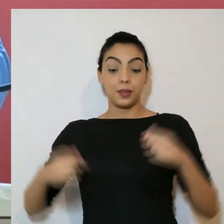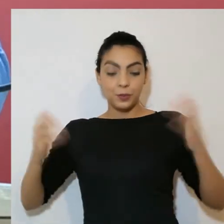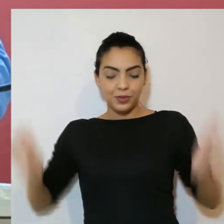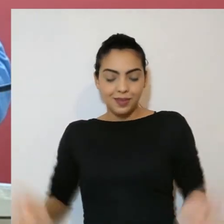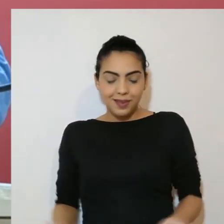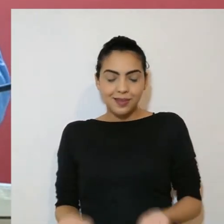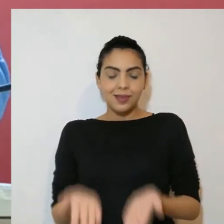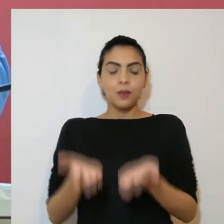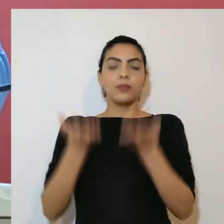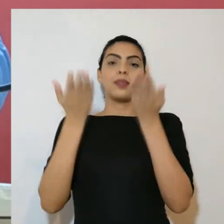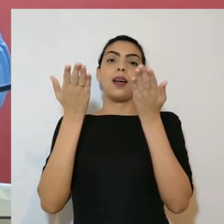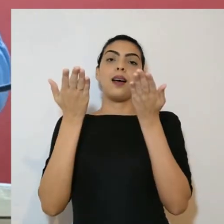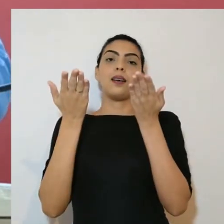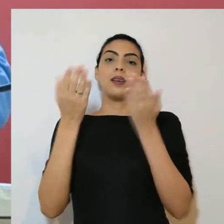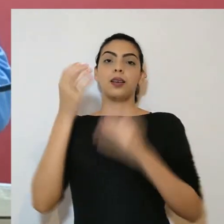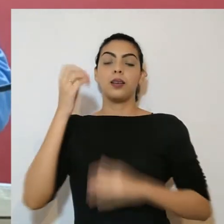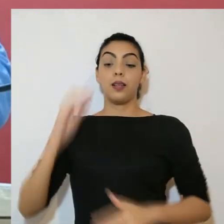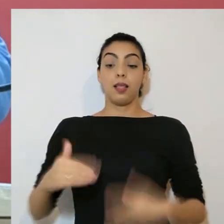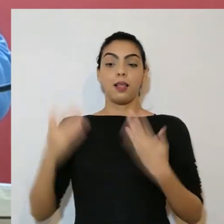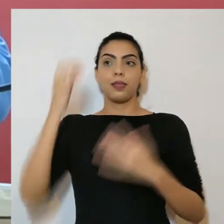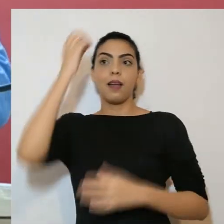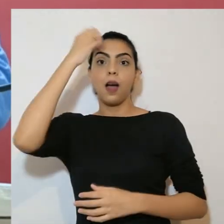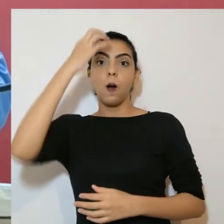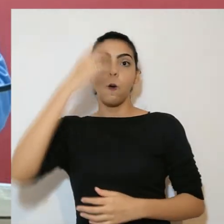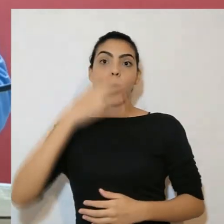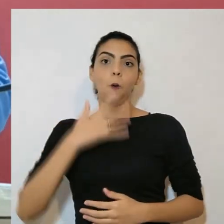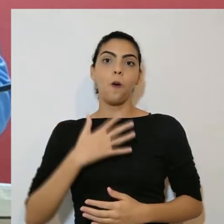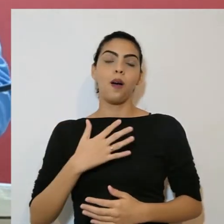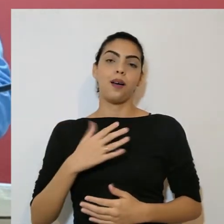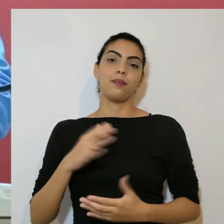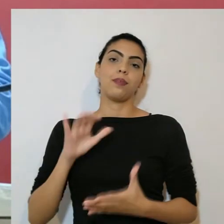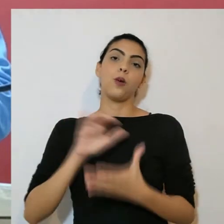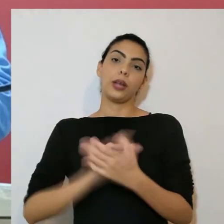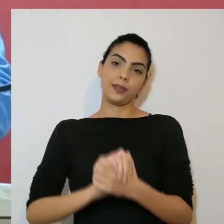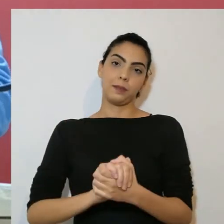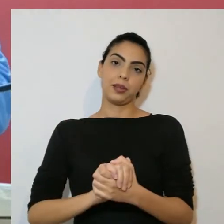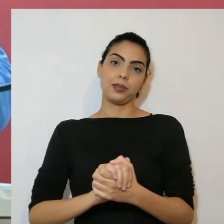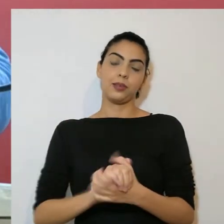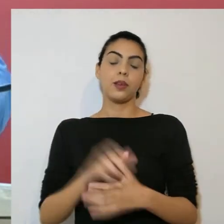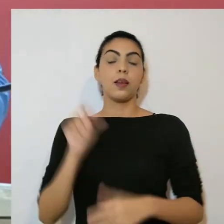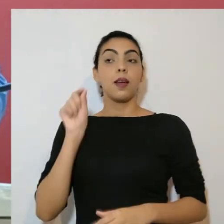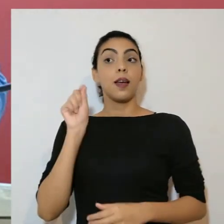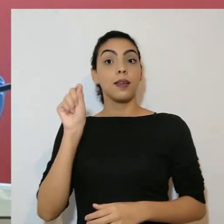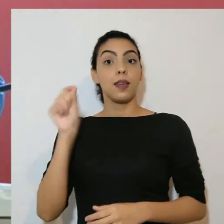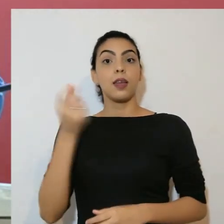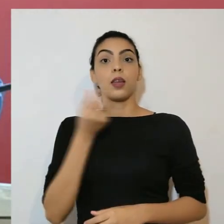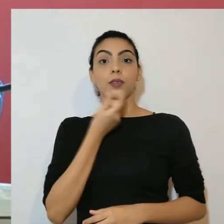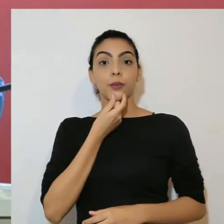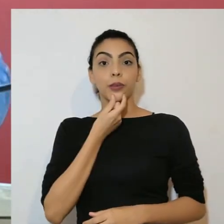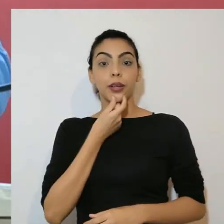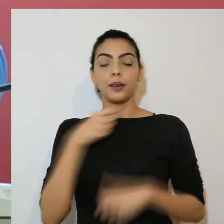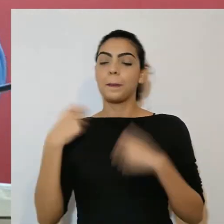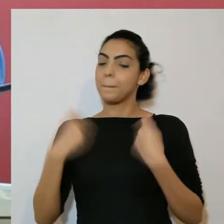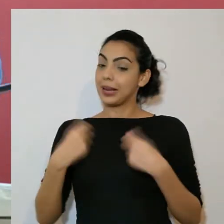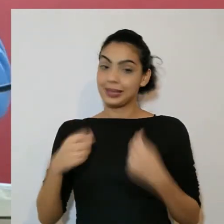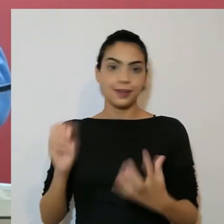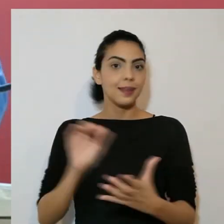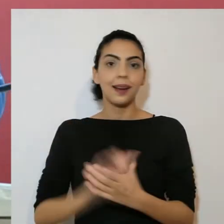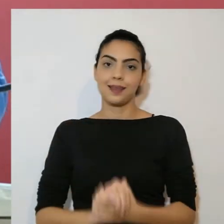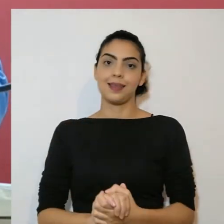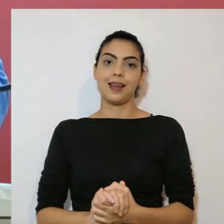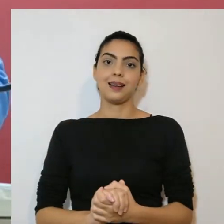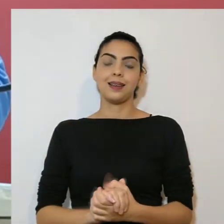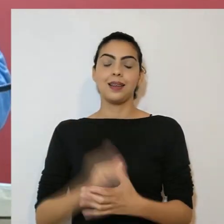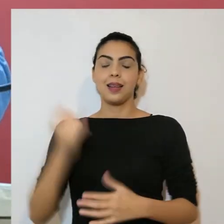devemos exaltar, honrar o estado do casamento. Os que são solteiros